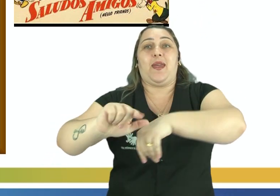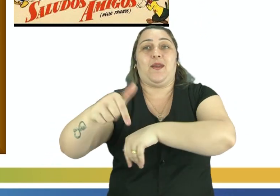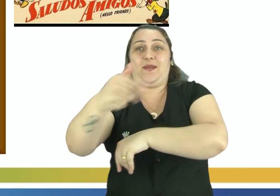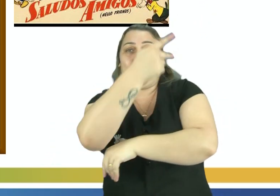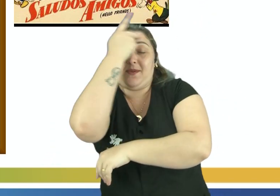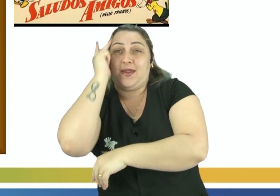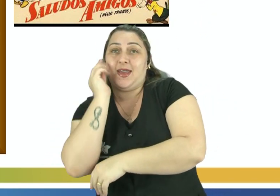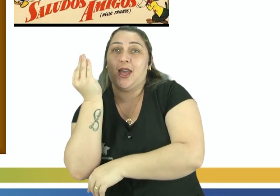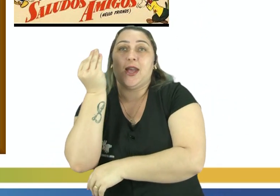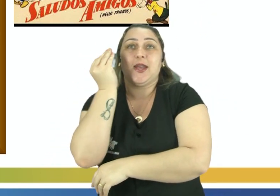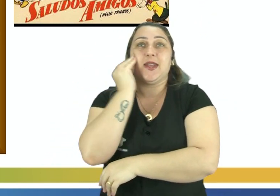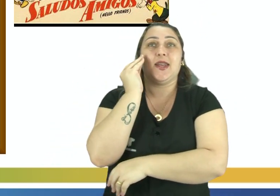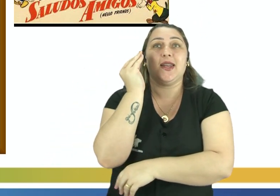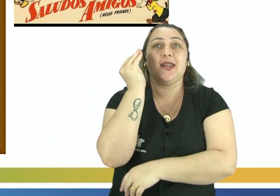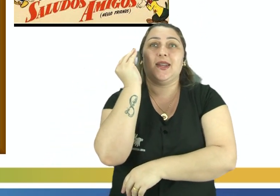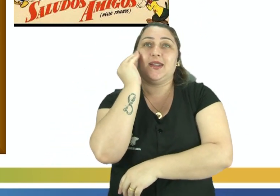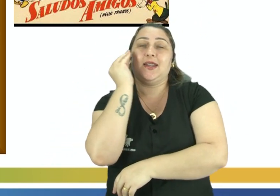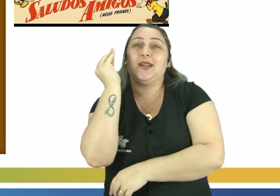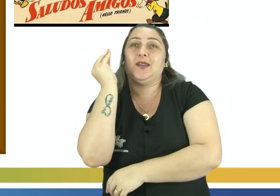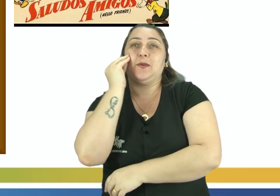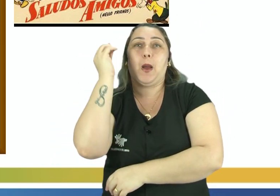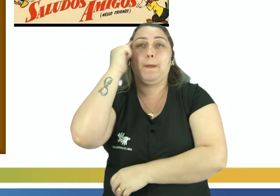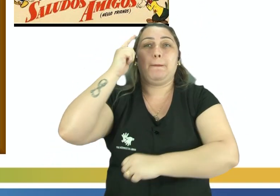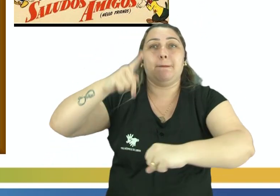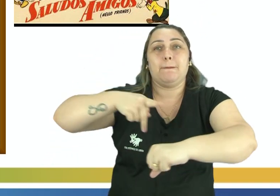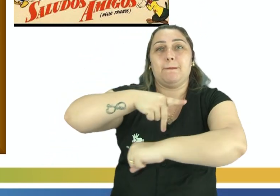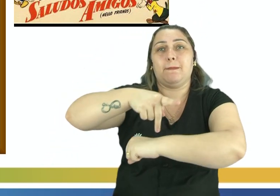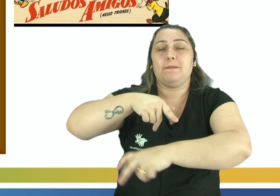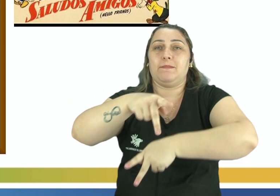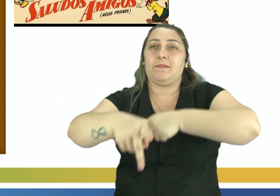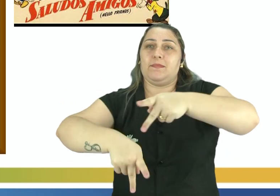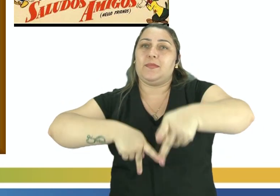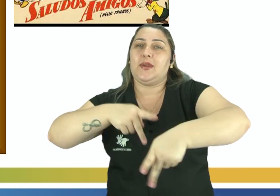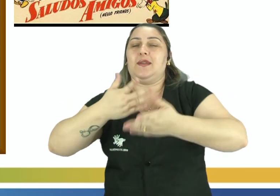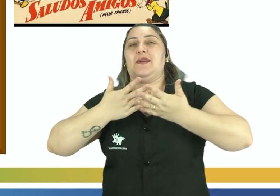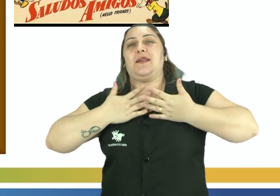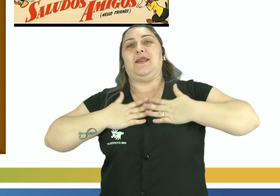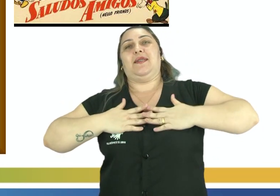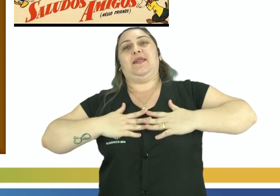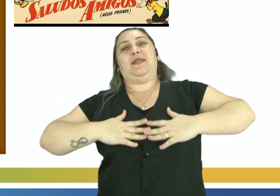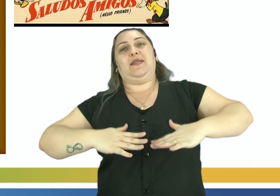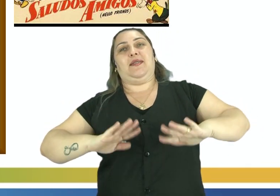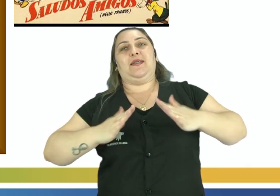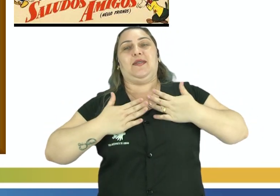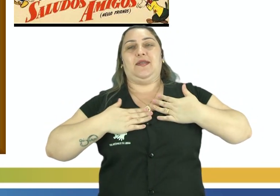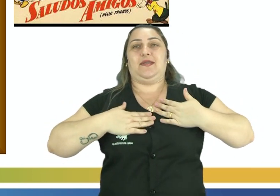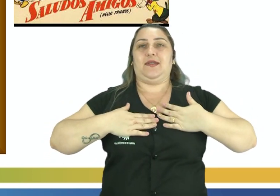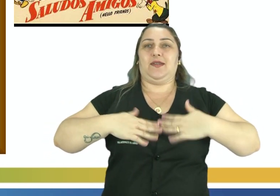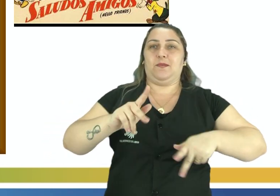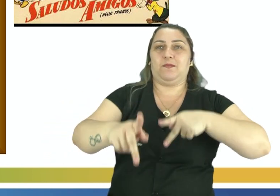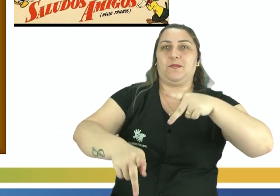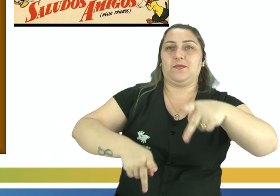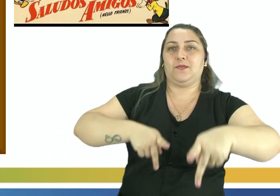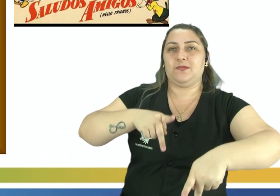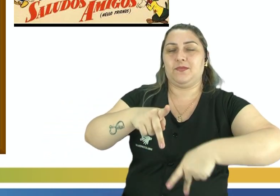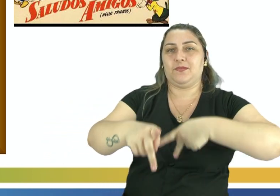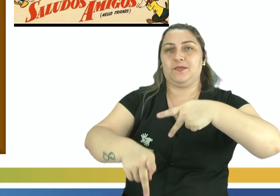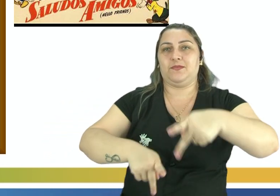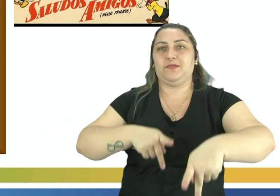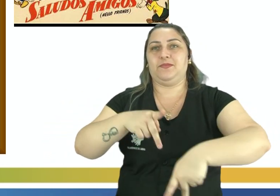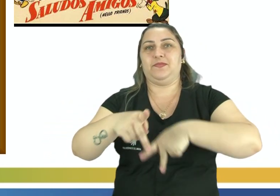tentando passar uma ideia de um país com uma população tranquila, uma população pacífica,